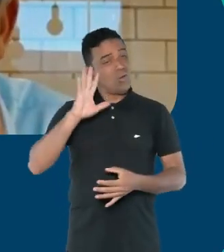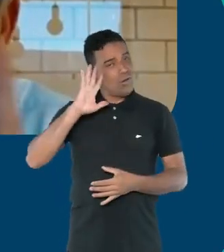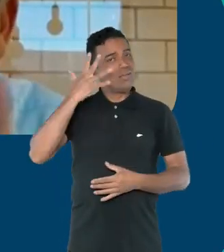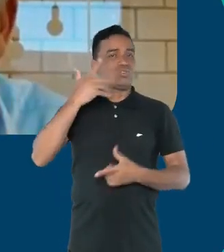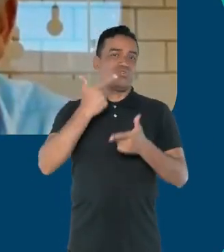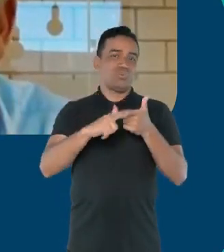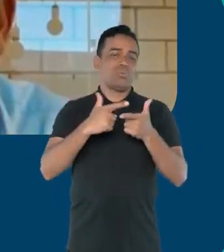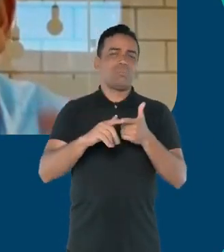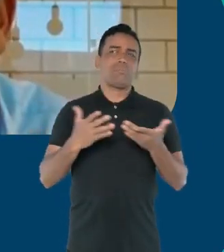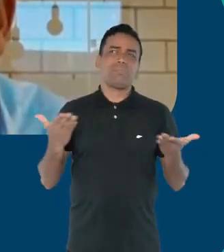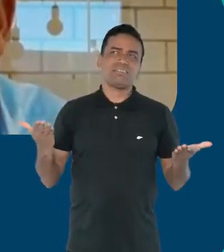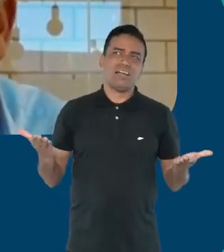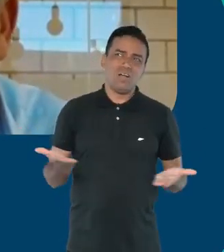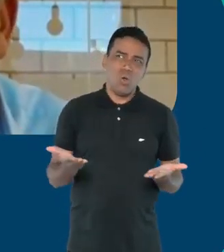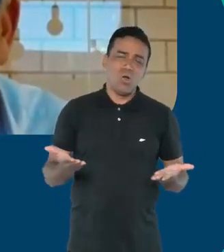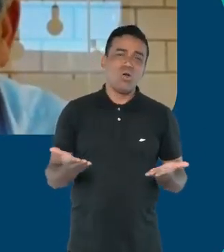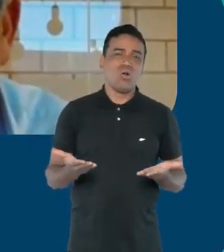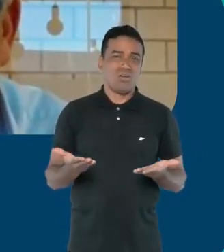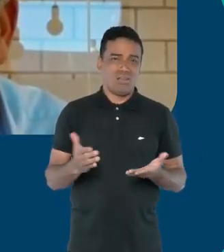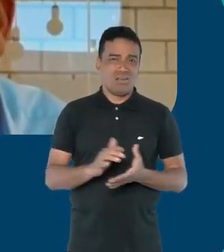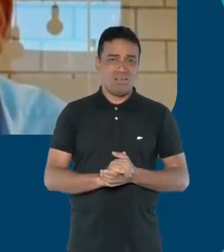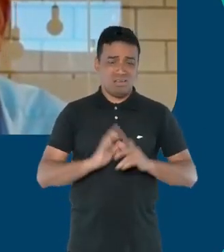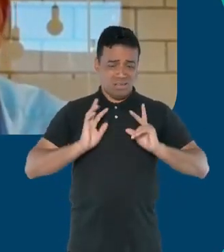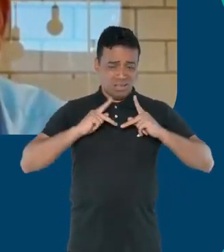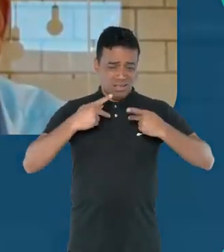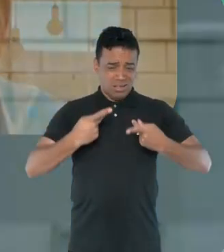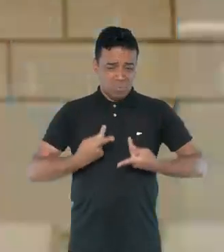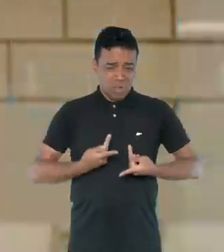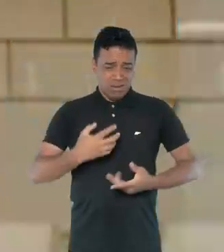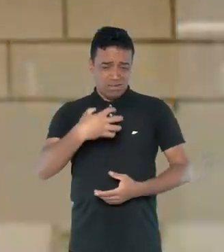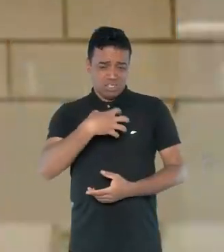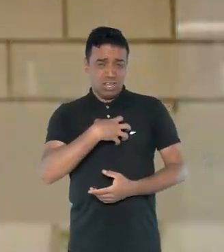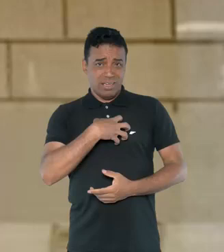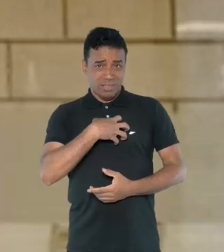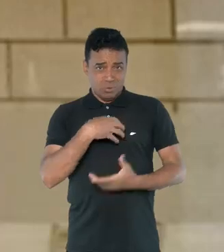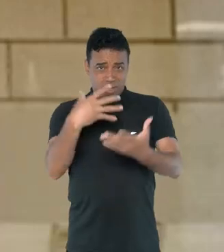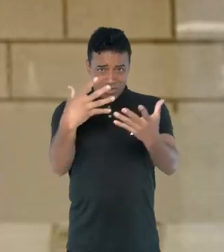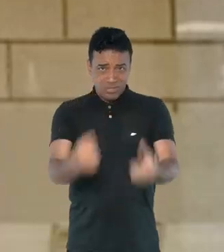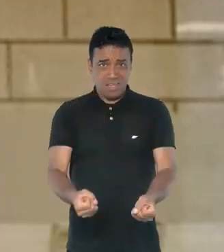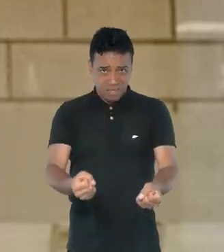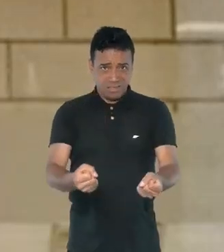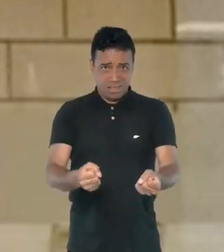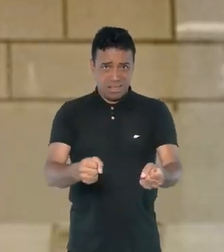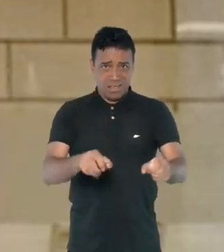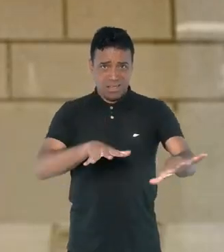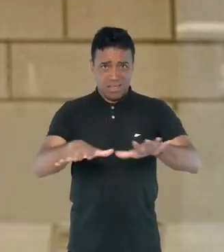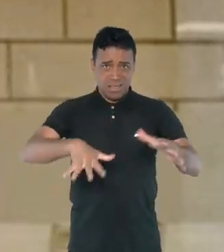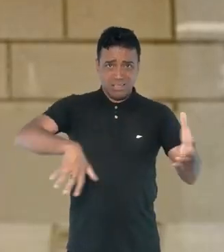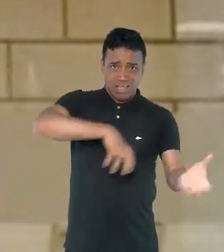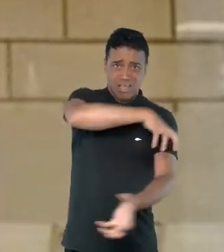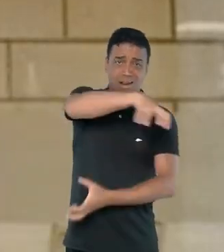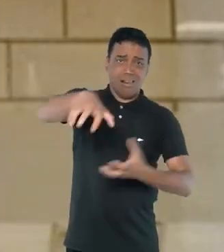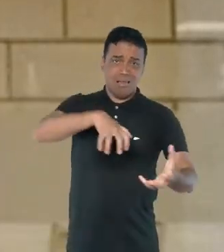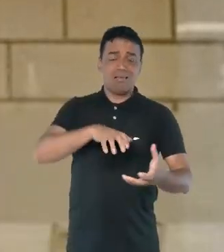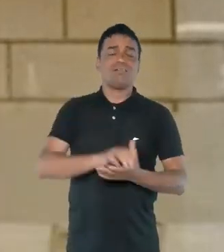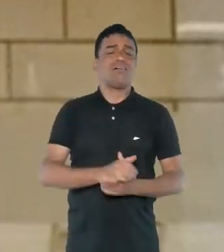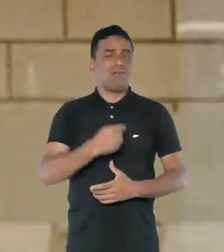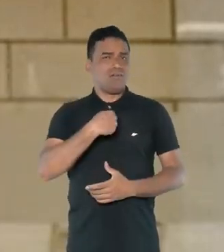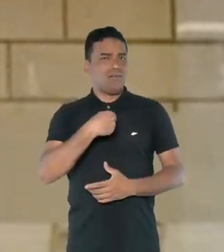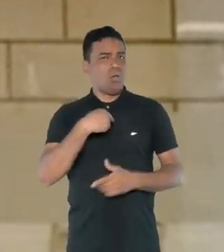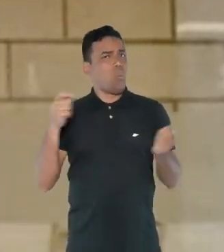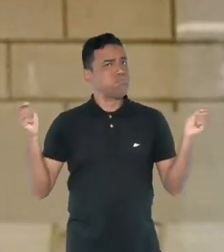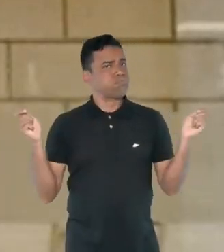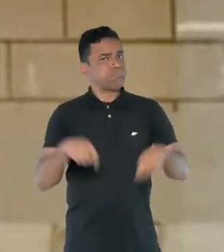problema. Agora, será que a natureza humana autoriza este movimento? Será que eu seria capaz